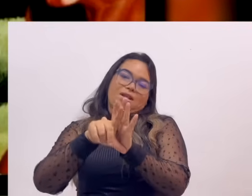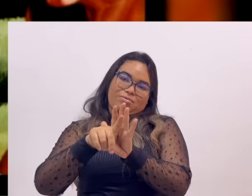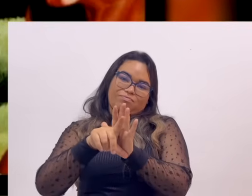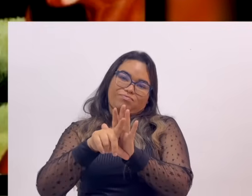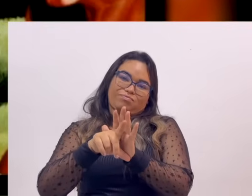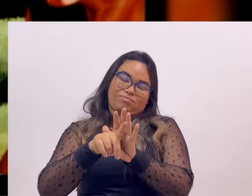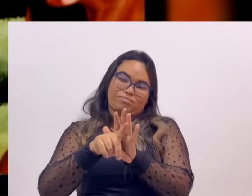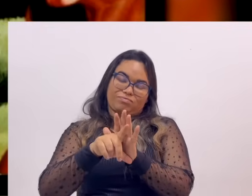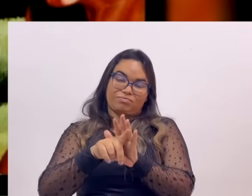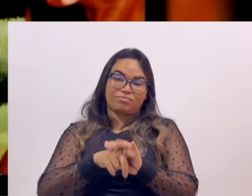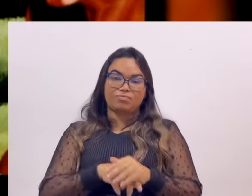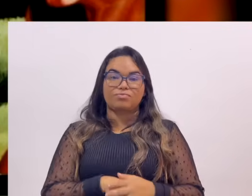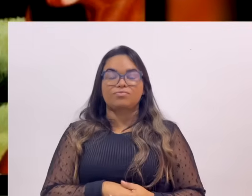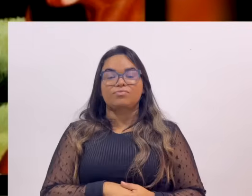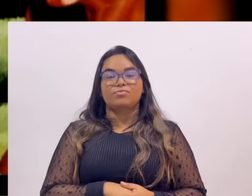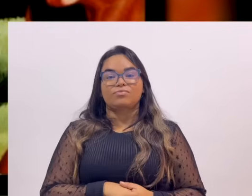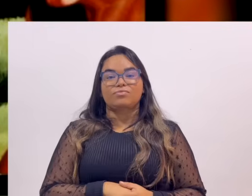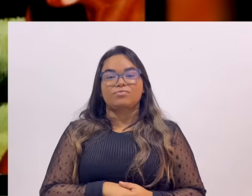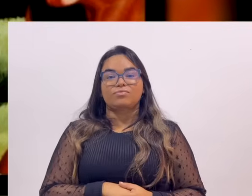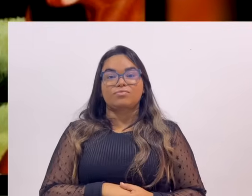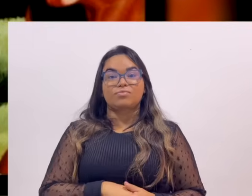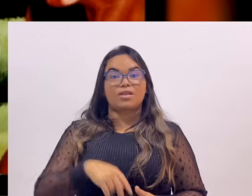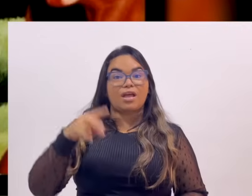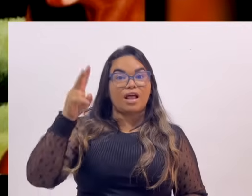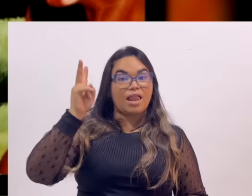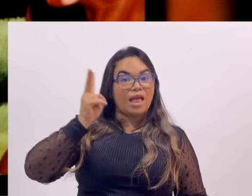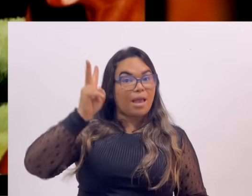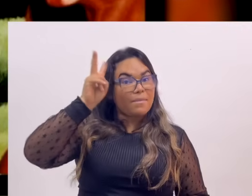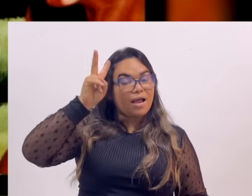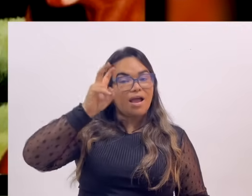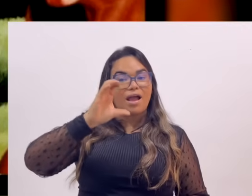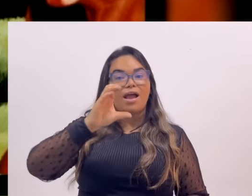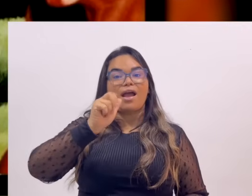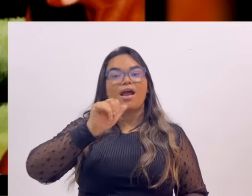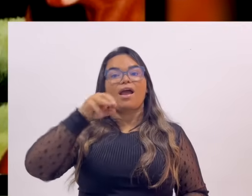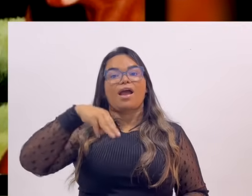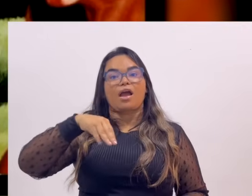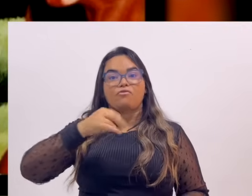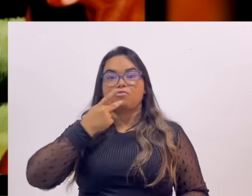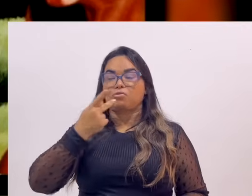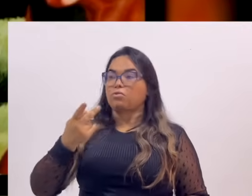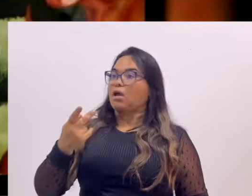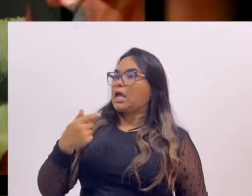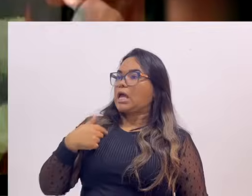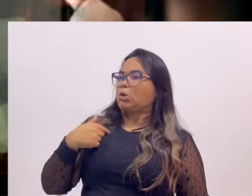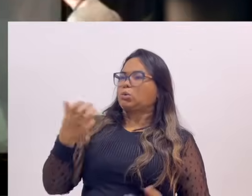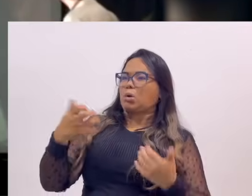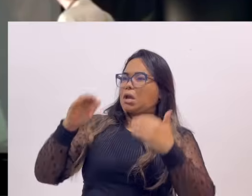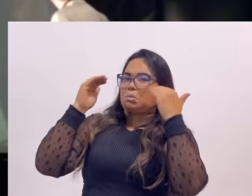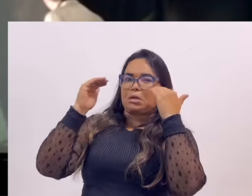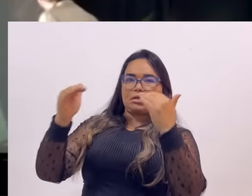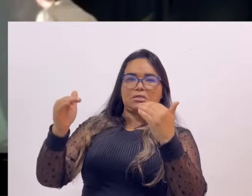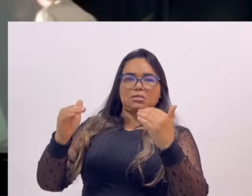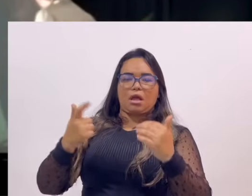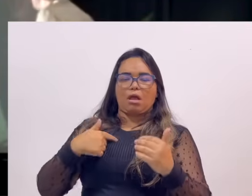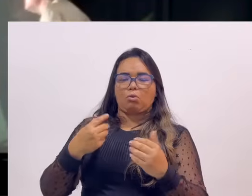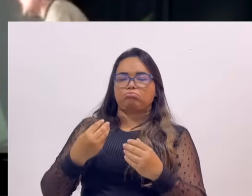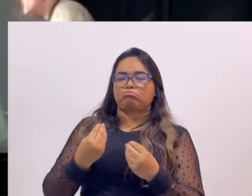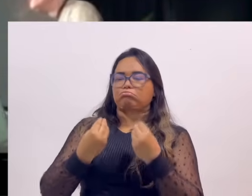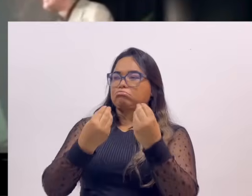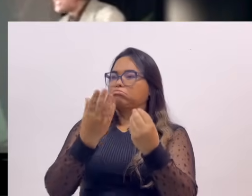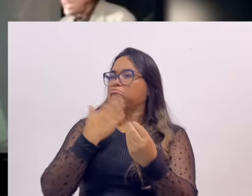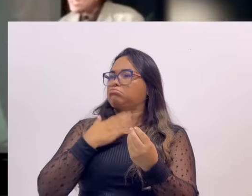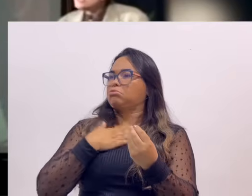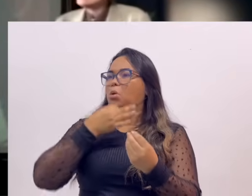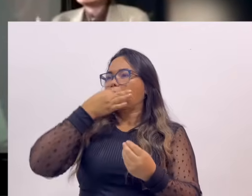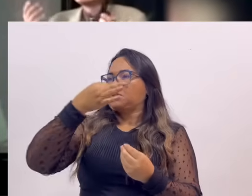Caim, ele disse, eu não vou obedecer. Vou trazer as obras das minhas próprias mãos. Há muitas pessoas que dizem isso.